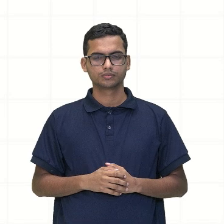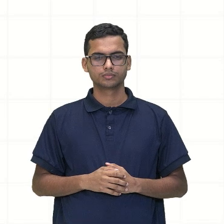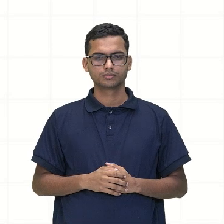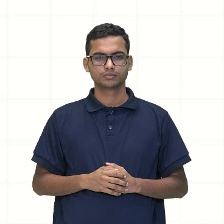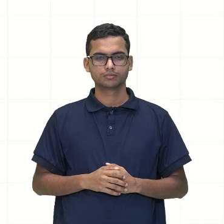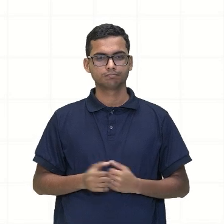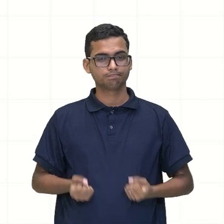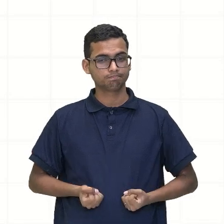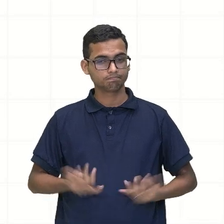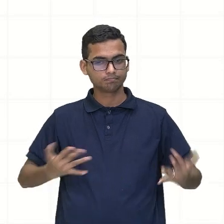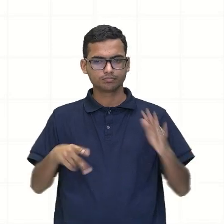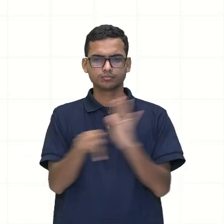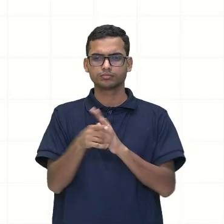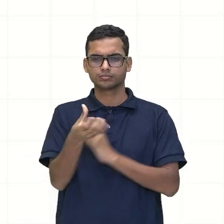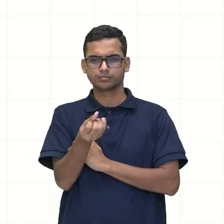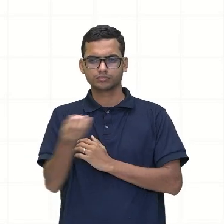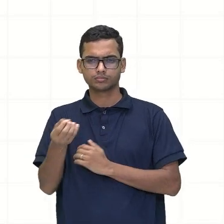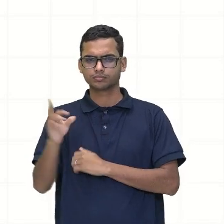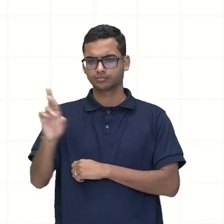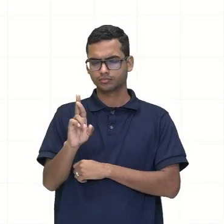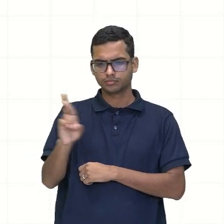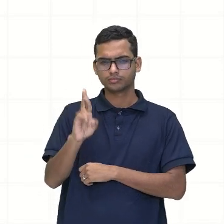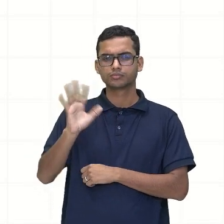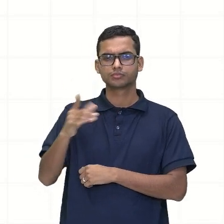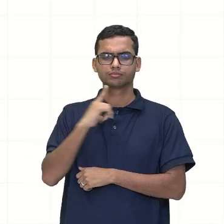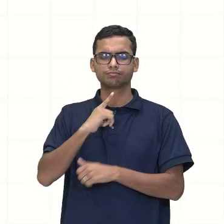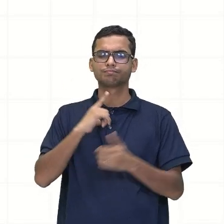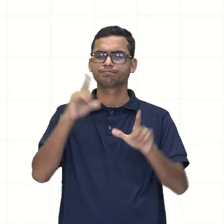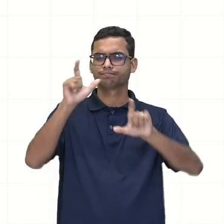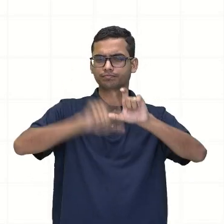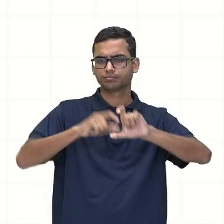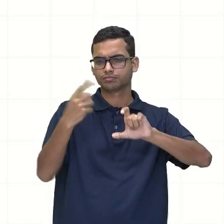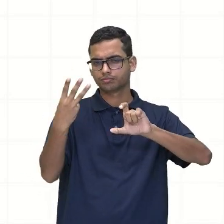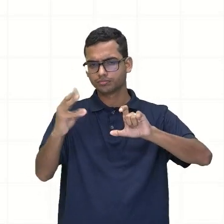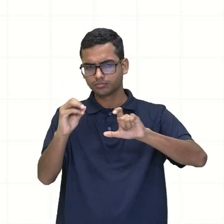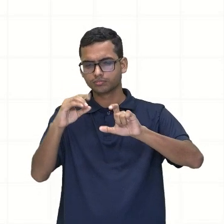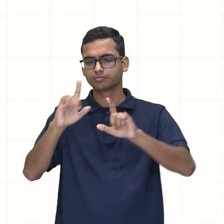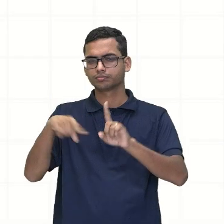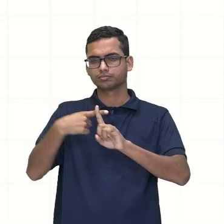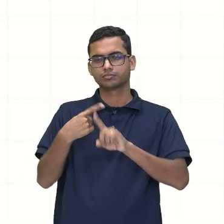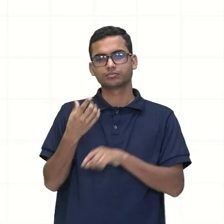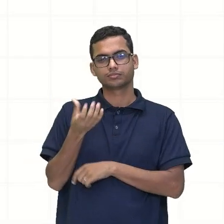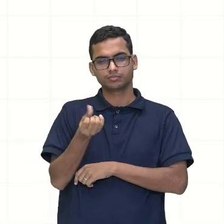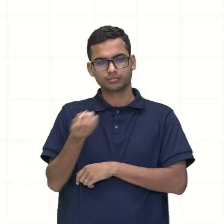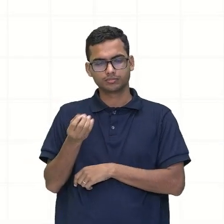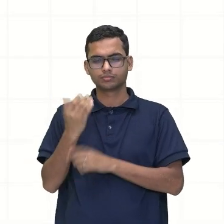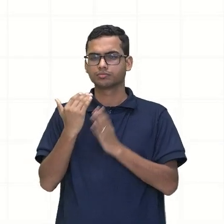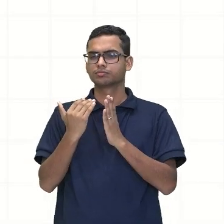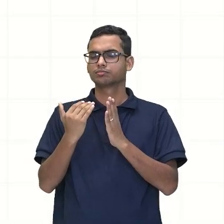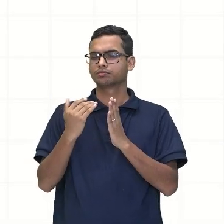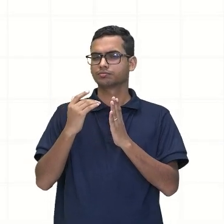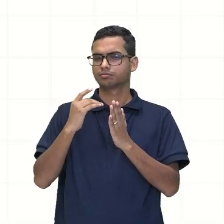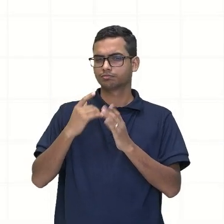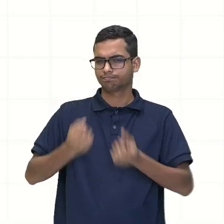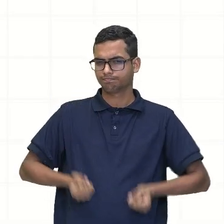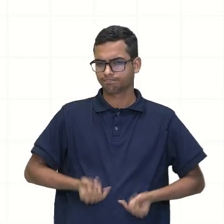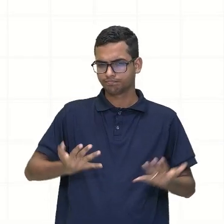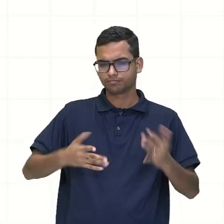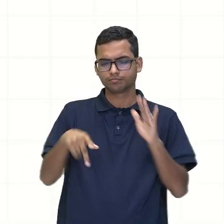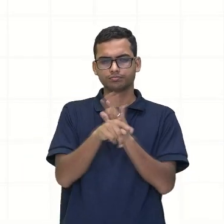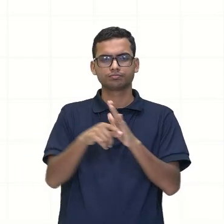R$60. Então, eu já estava devendo 30. Eu gastei mais 60. Então, eu passei agora a